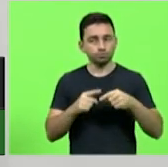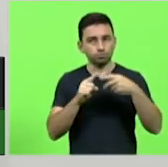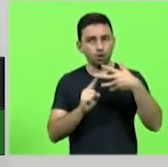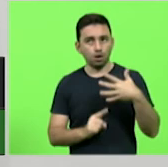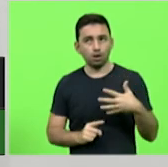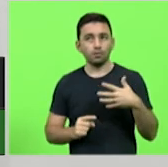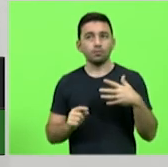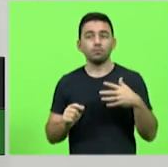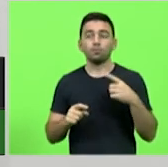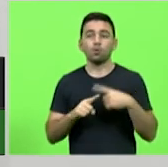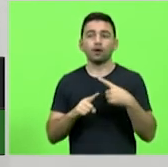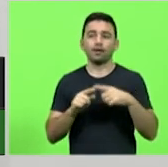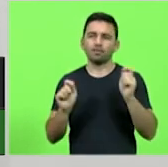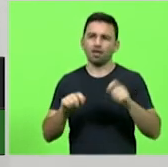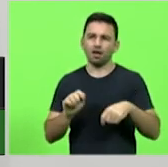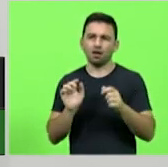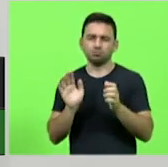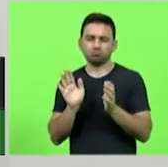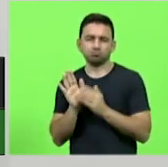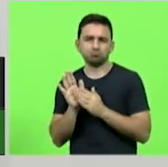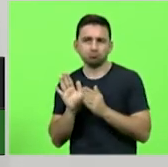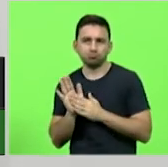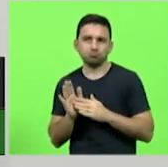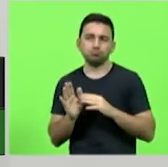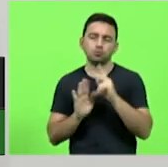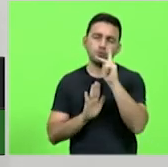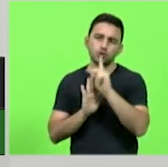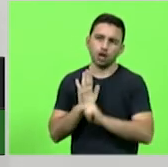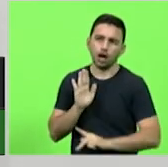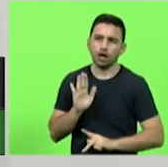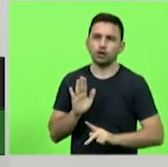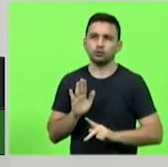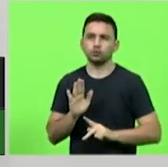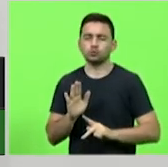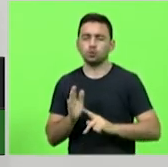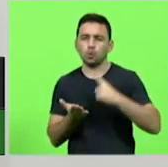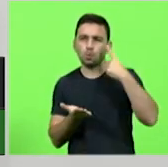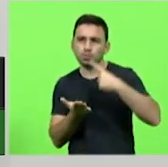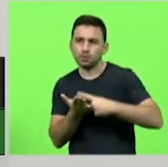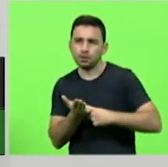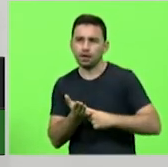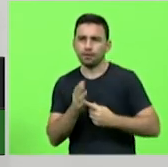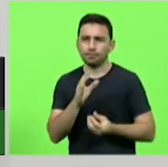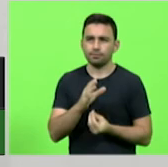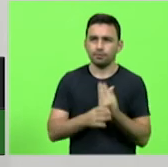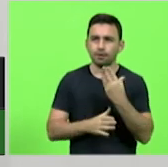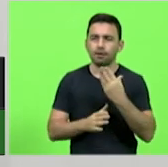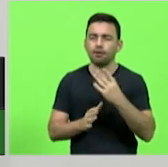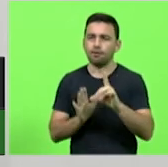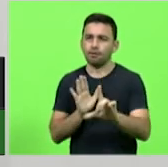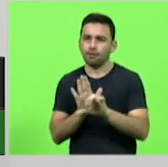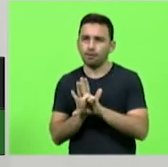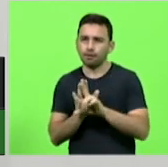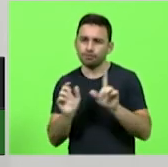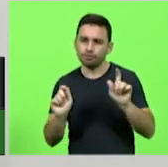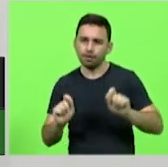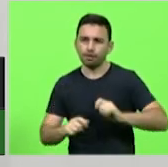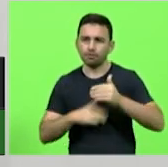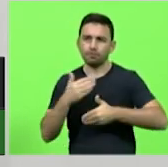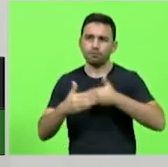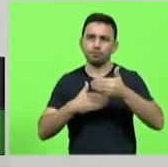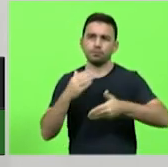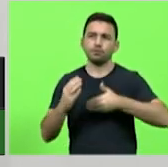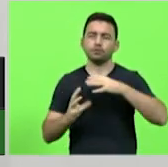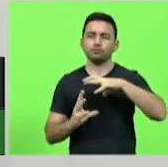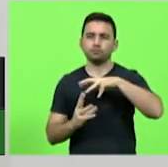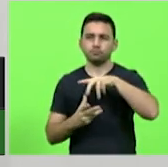propor projetos, conversas, criação de leis que assegurem o desenvolvimento sustentável e humano.